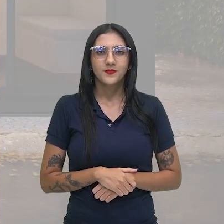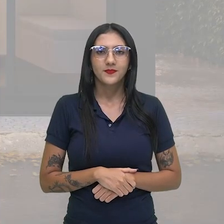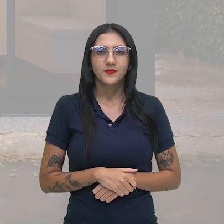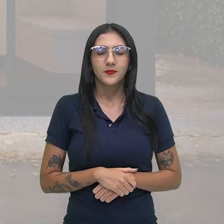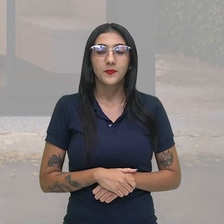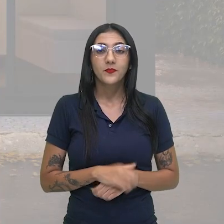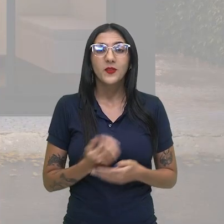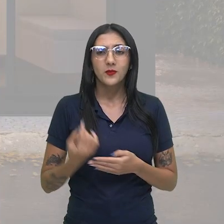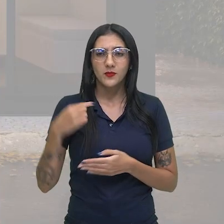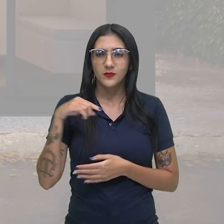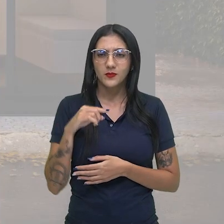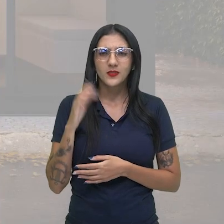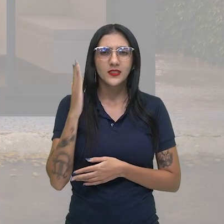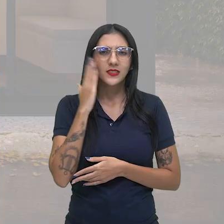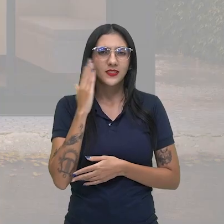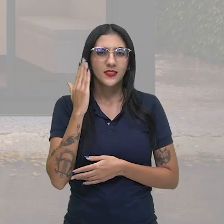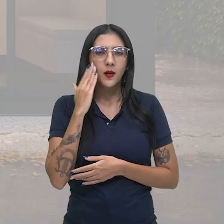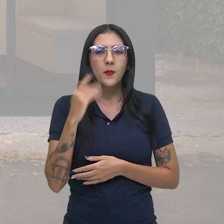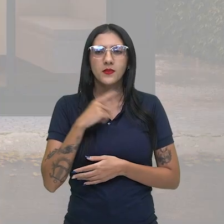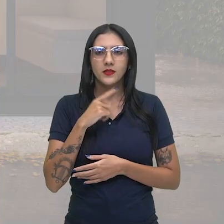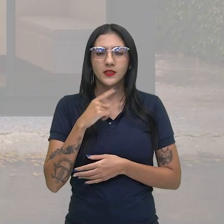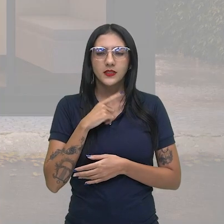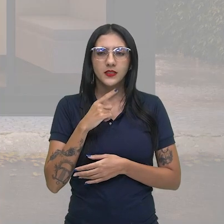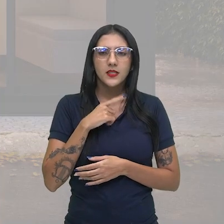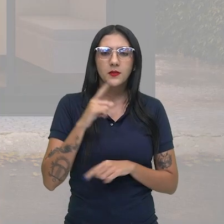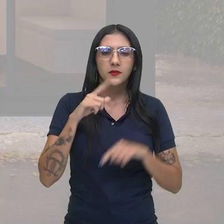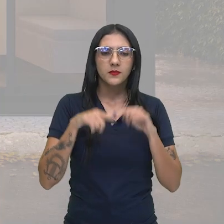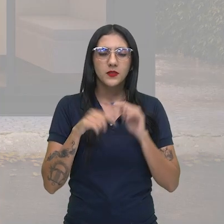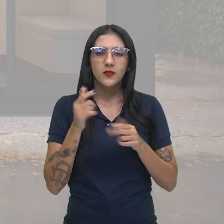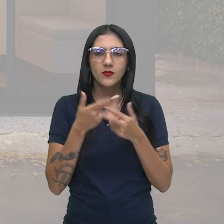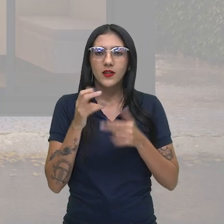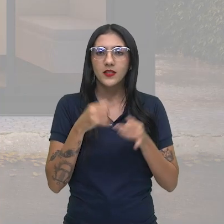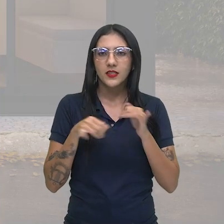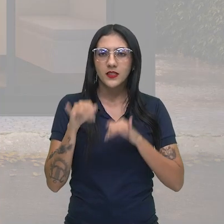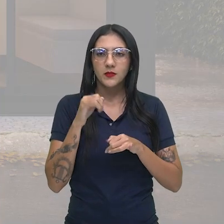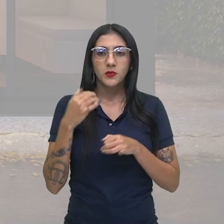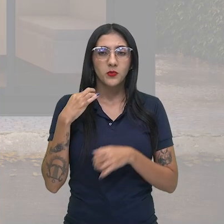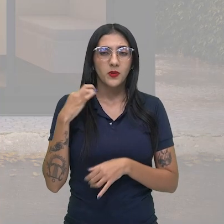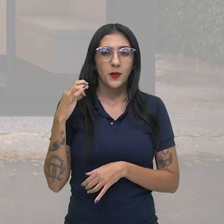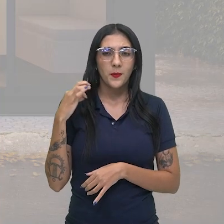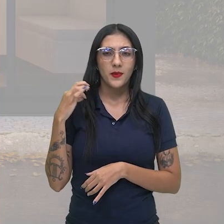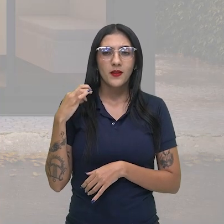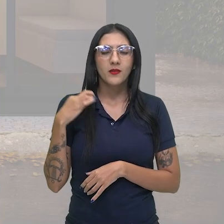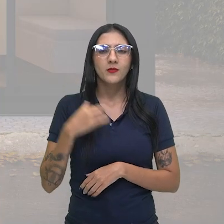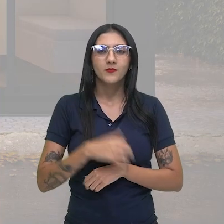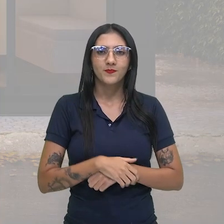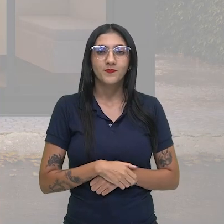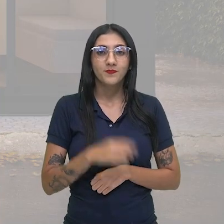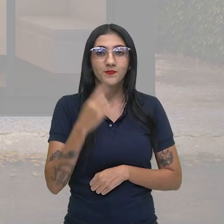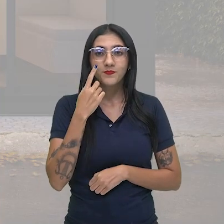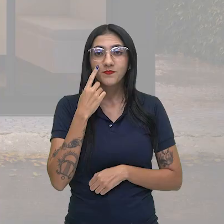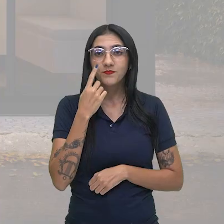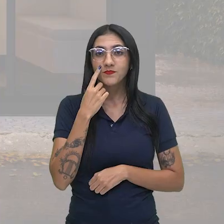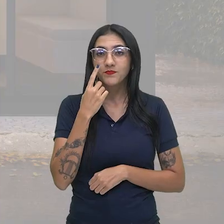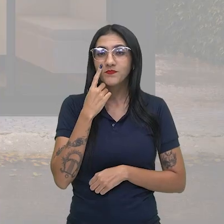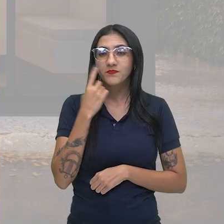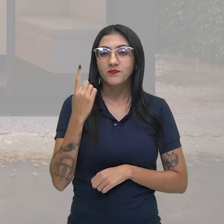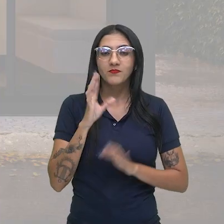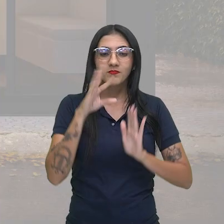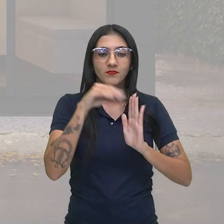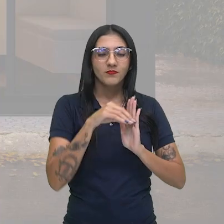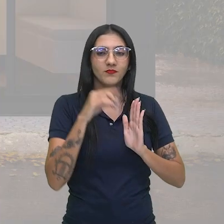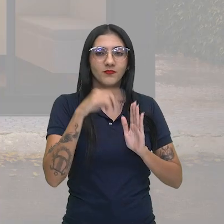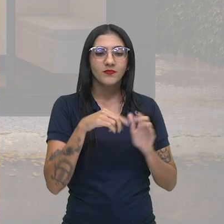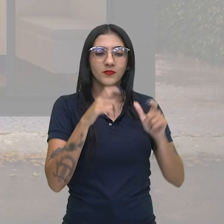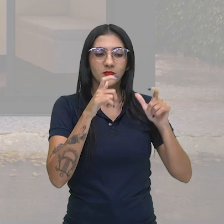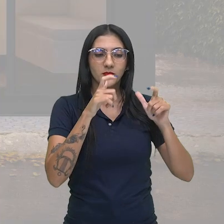Você sabia que tem ligações químicas no cabelo? Vem comigo aqui no